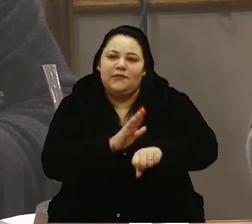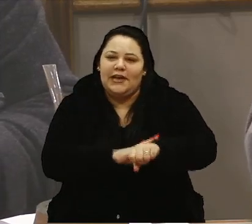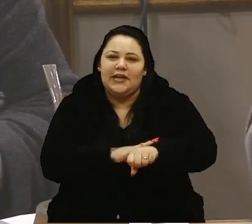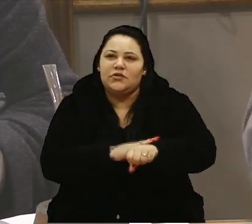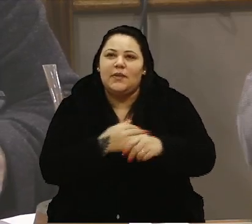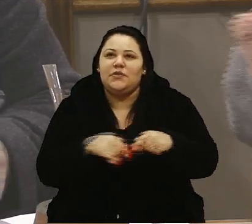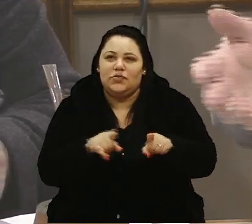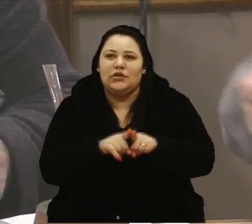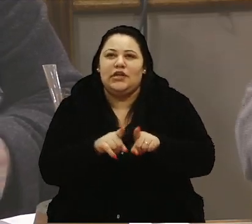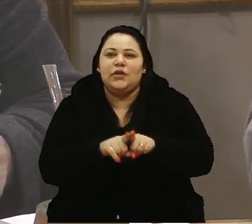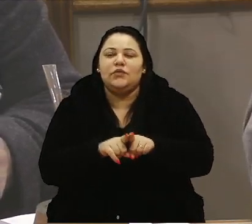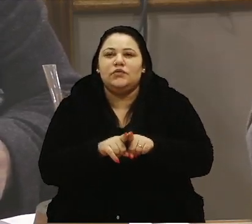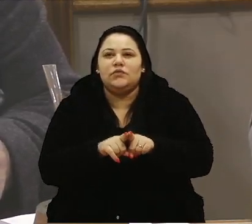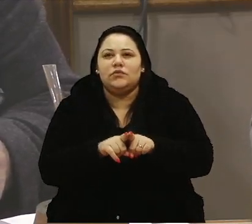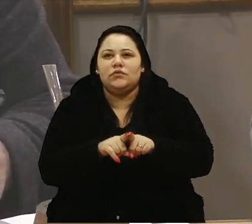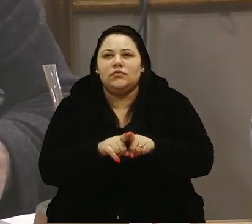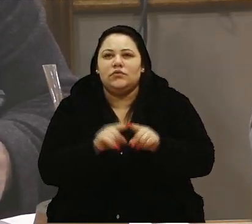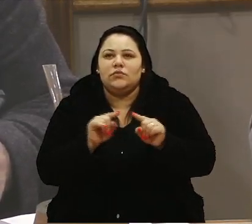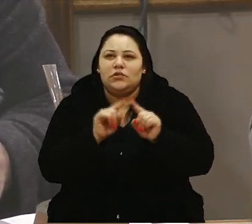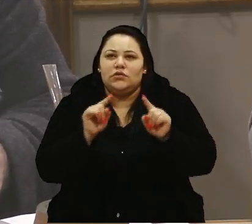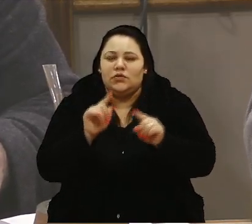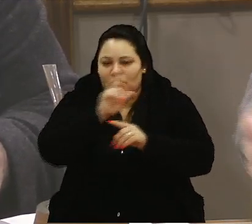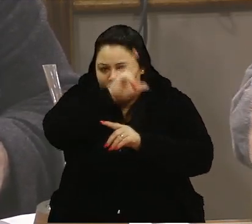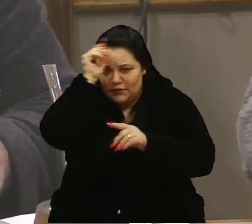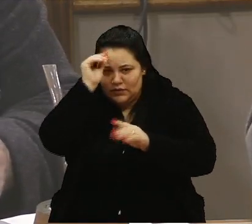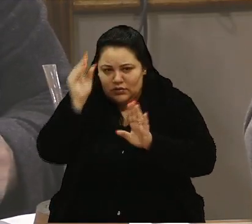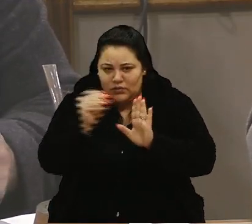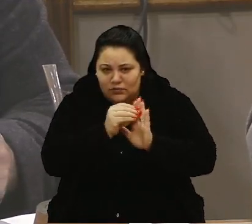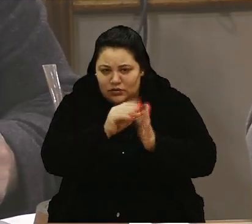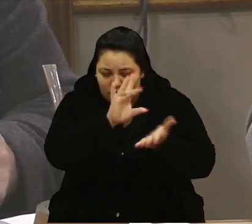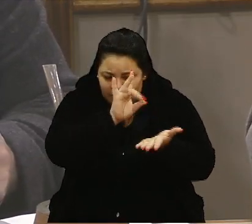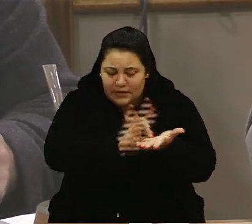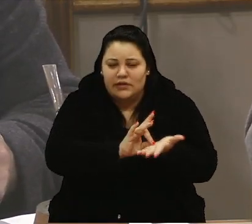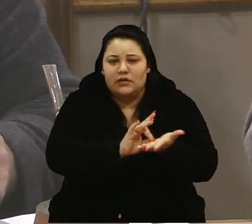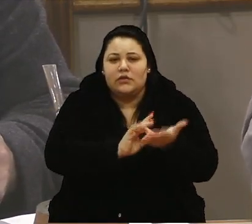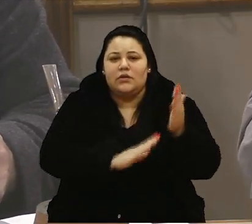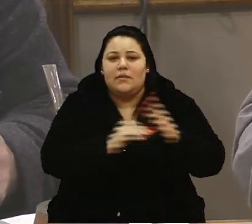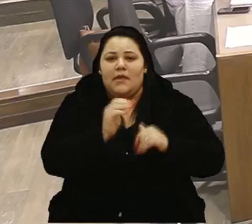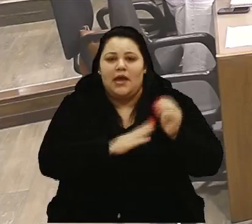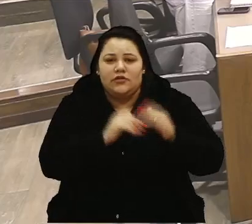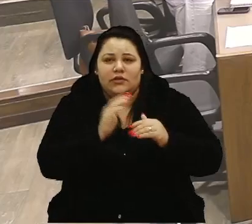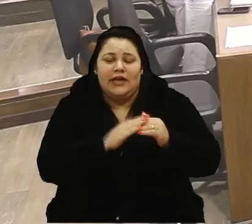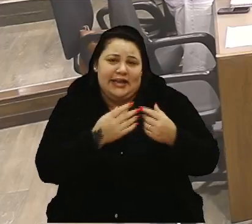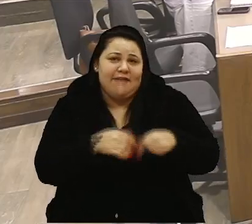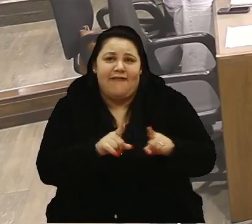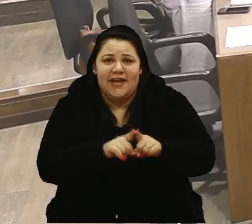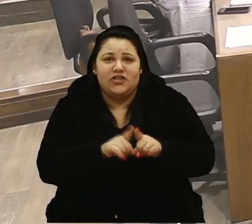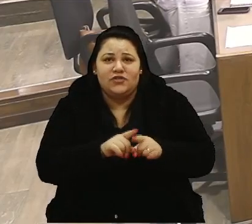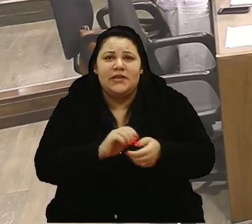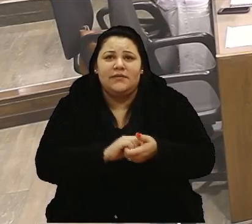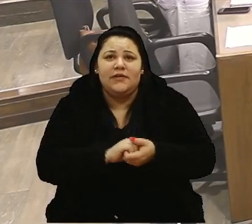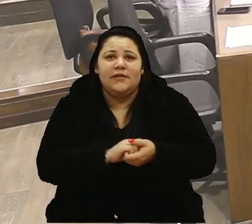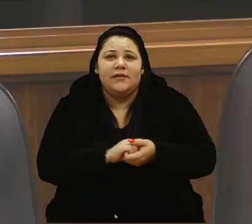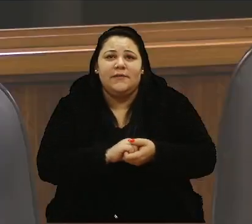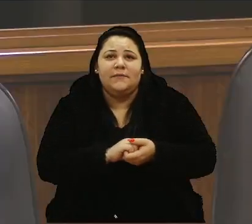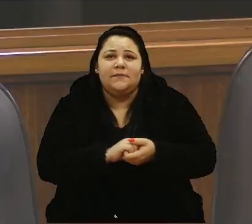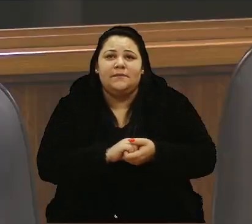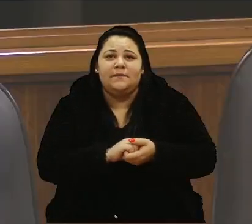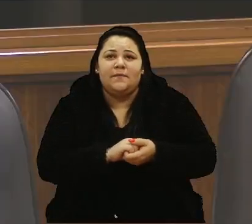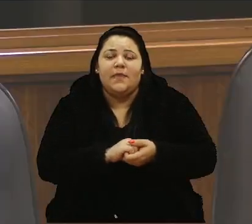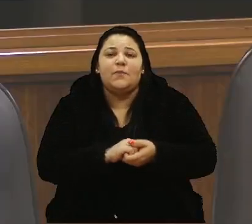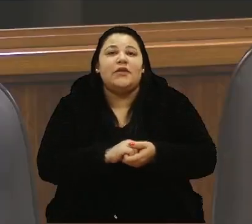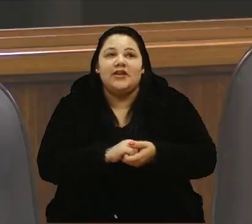como foi proposto. Mas, nesse caso, o prefeito está colocando em prática e mérito dele e do governo. Obrigado. Muito obrigado, vereador Daniel. De